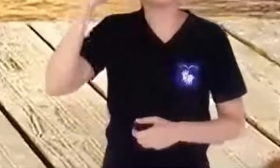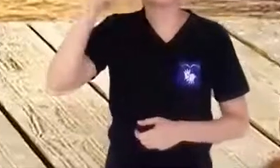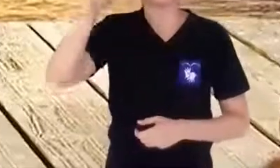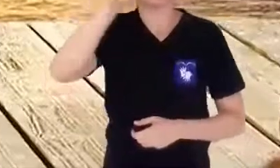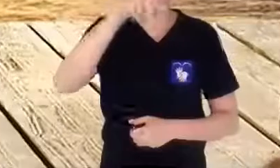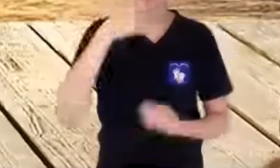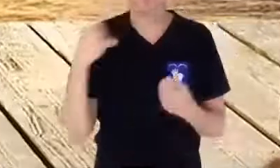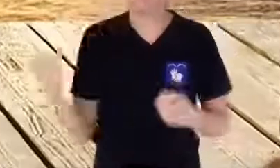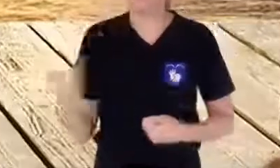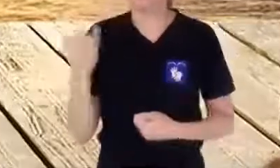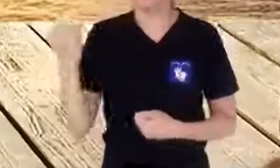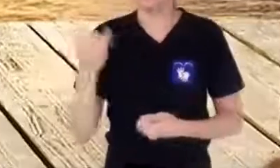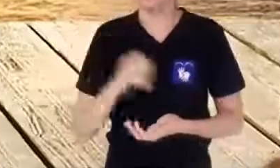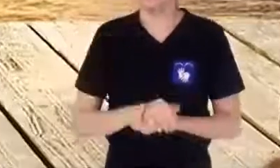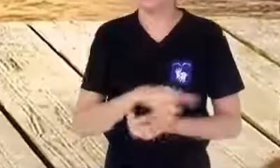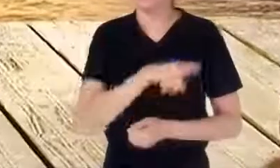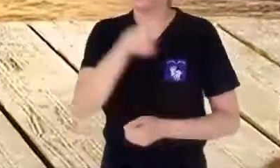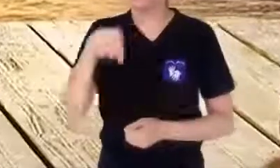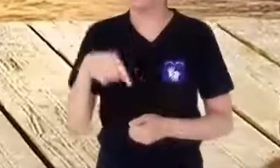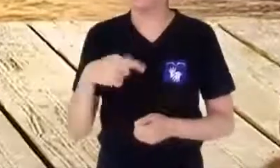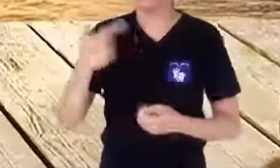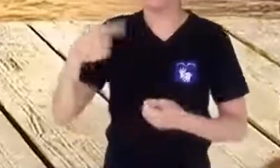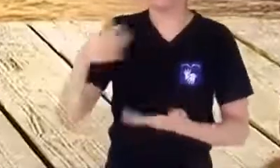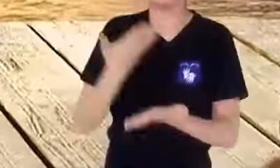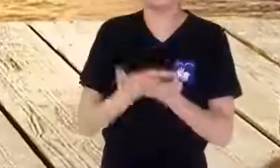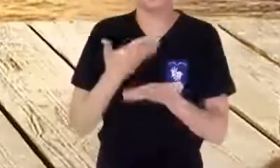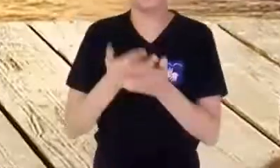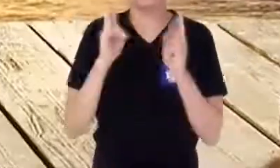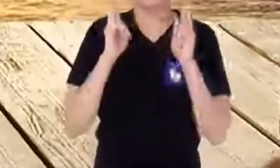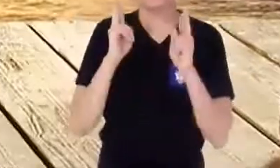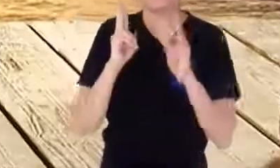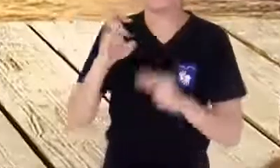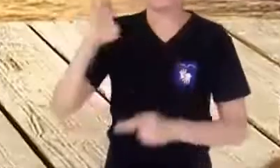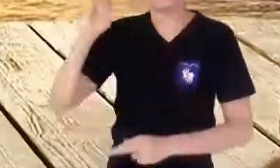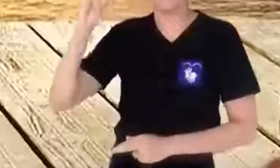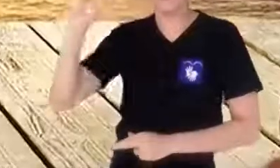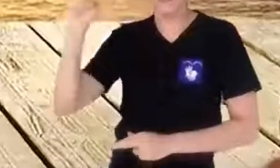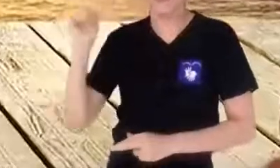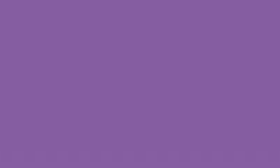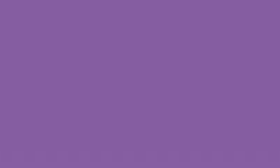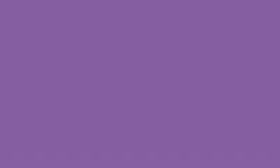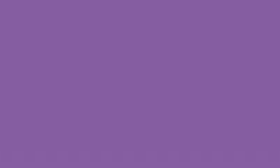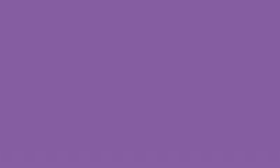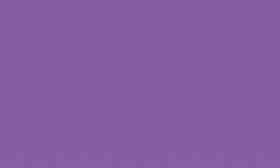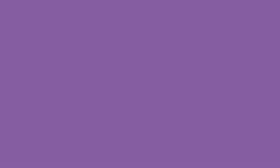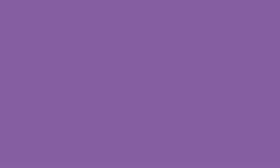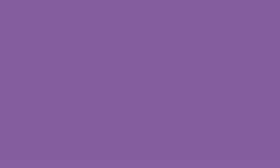imaginação. E a gente aguarda vocês no próximo quadro. Eba! Vamos brincar?